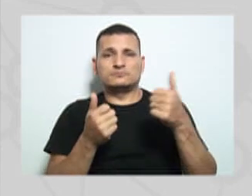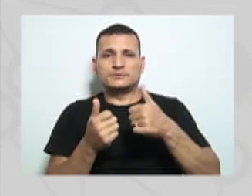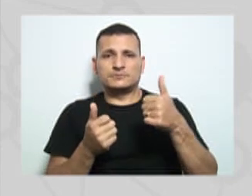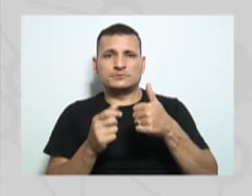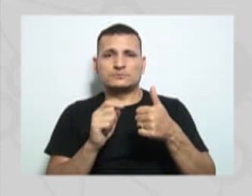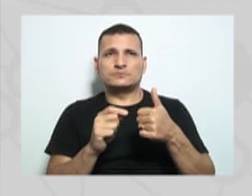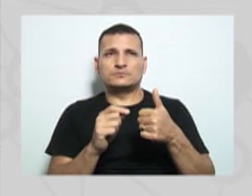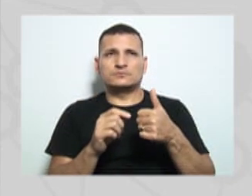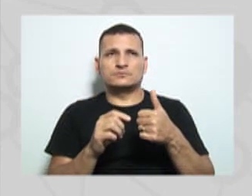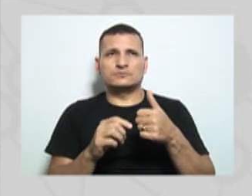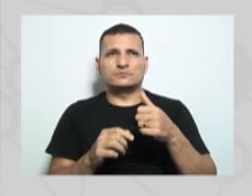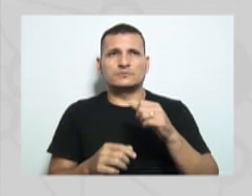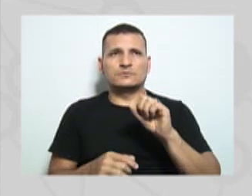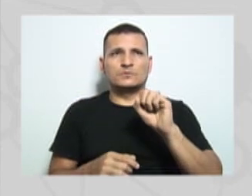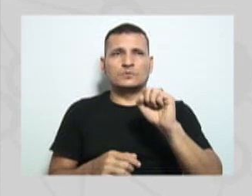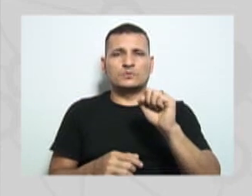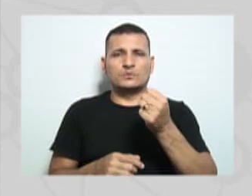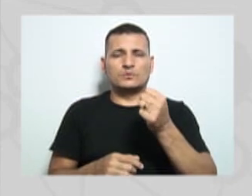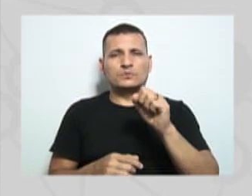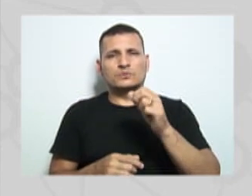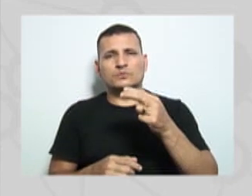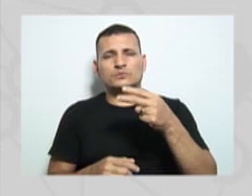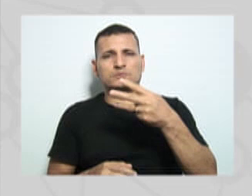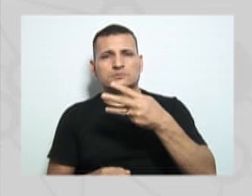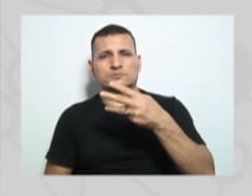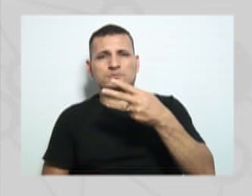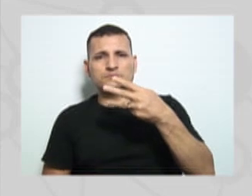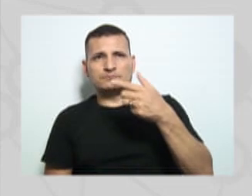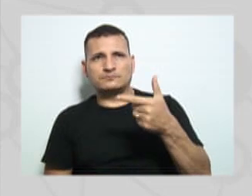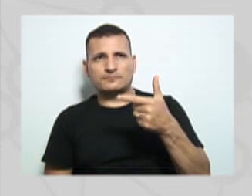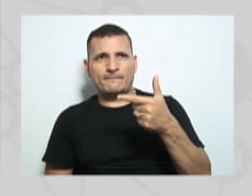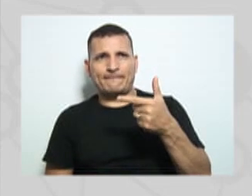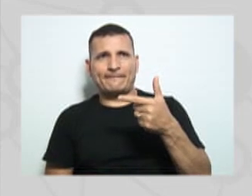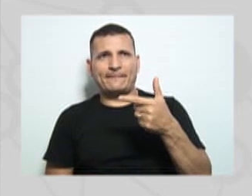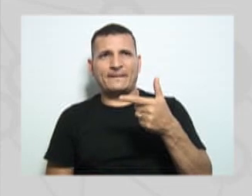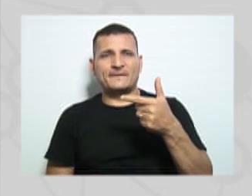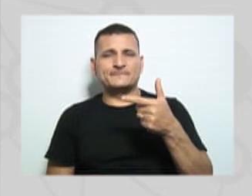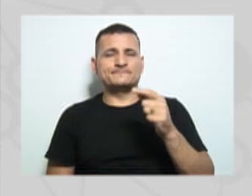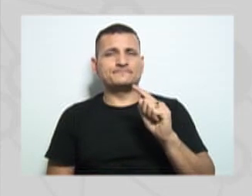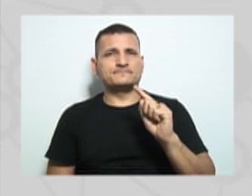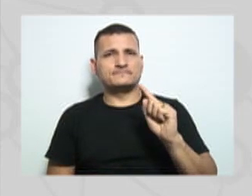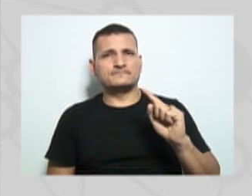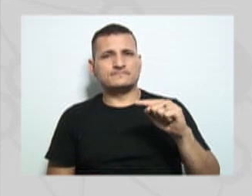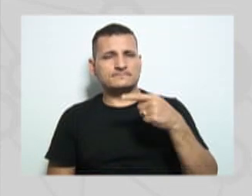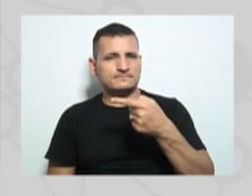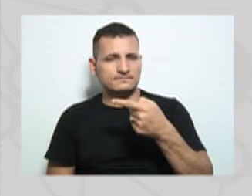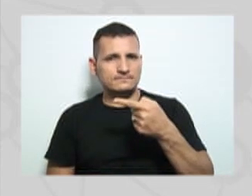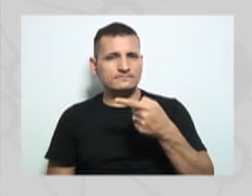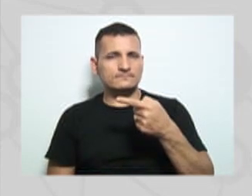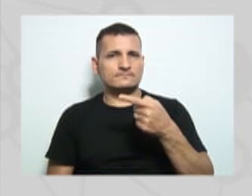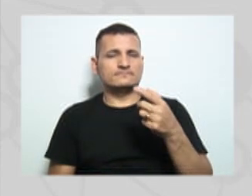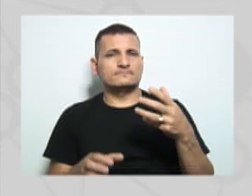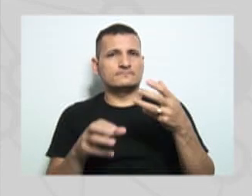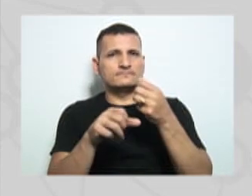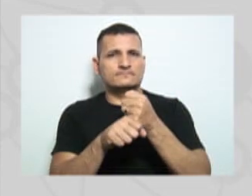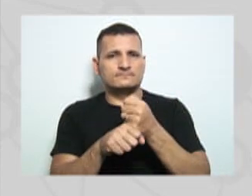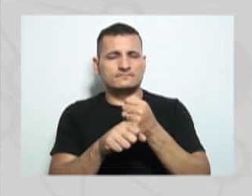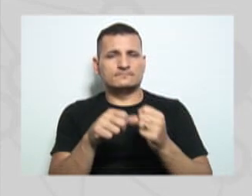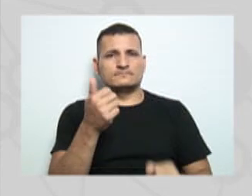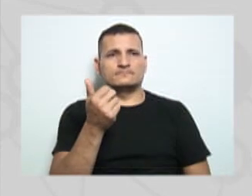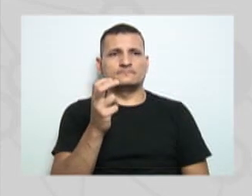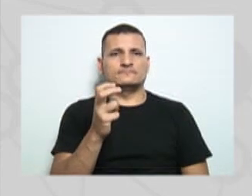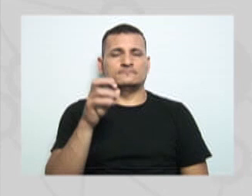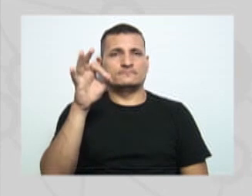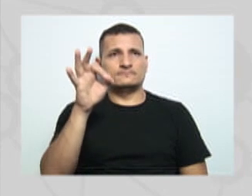se é 8, se é 32. Depois, esse valor, esse resultado que vai dar, eu vou lá e calculo por